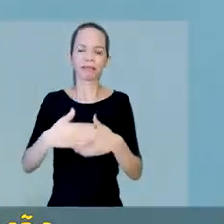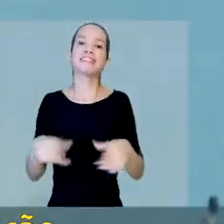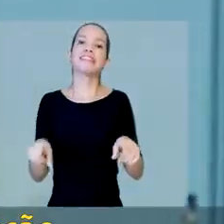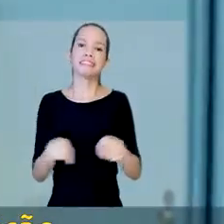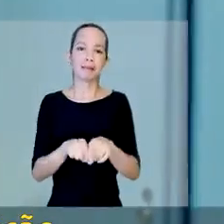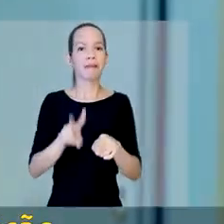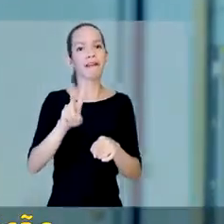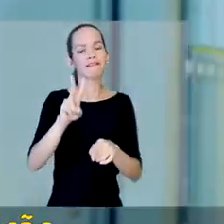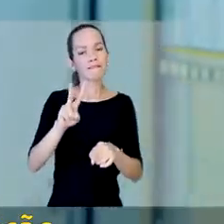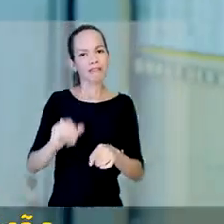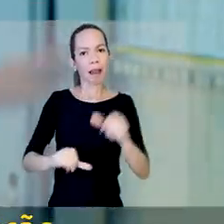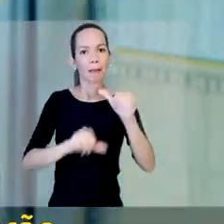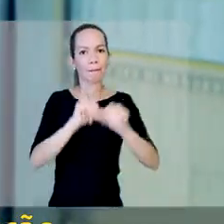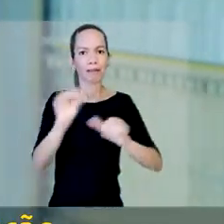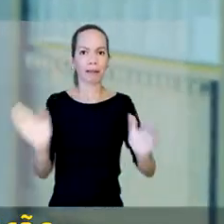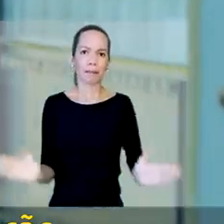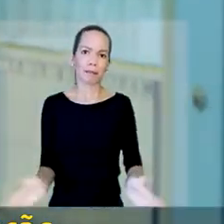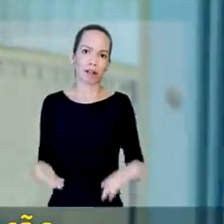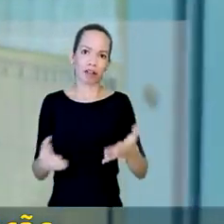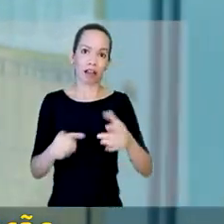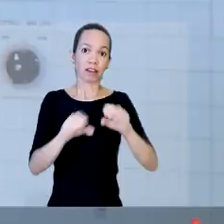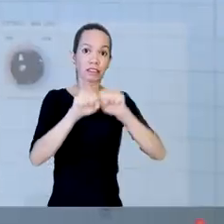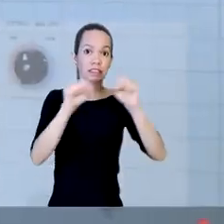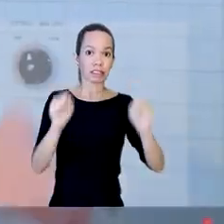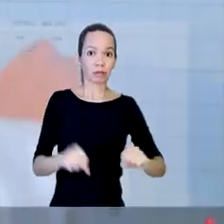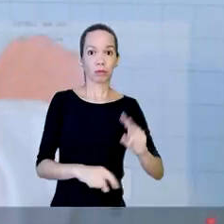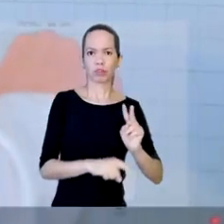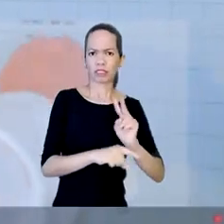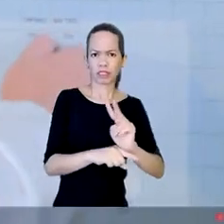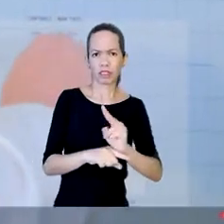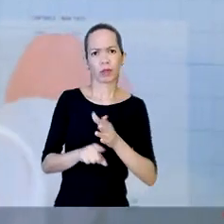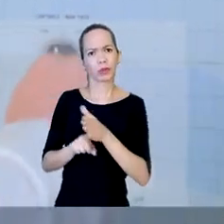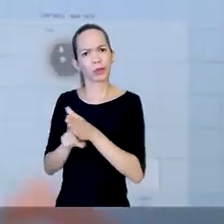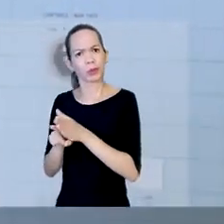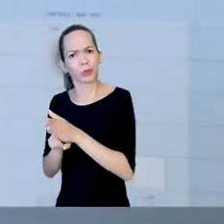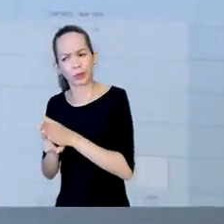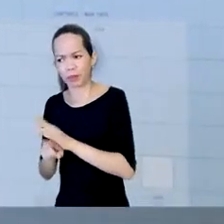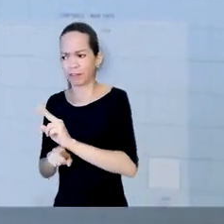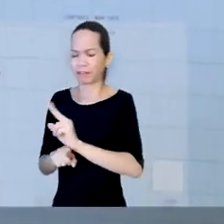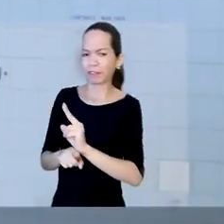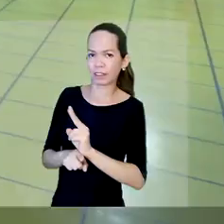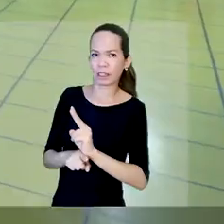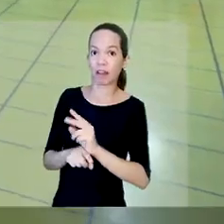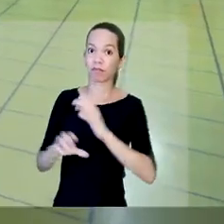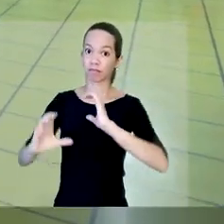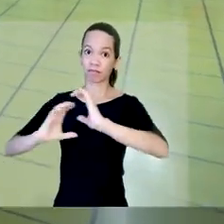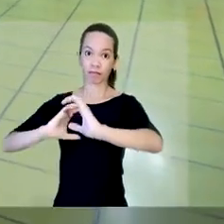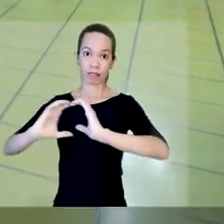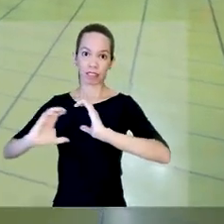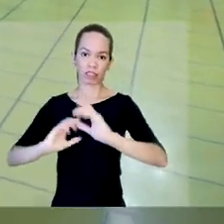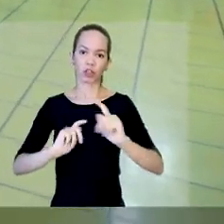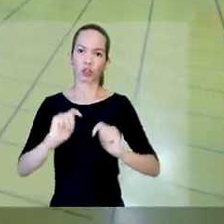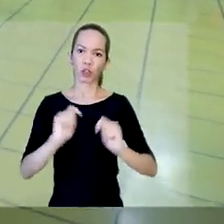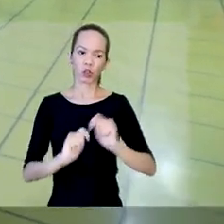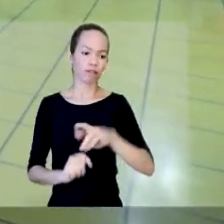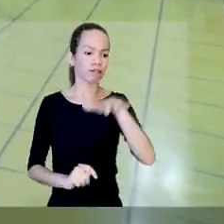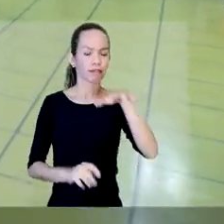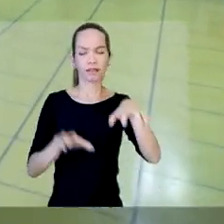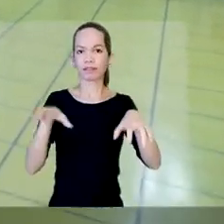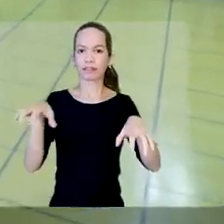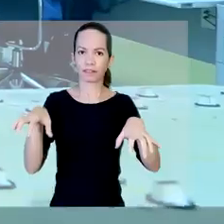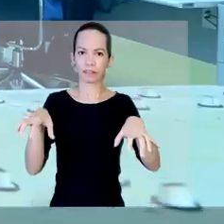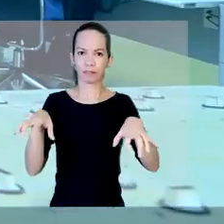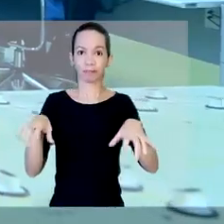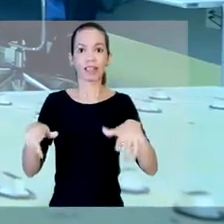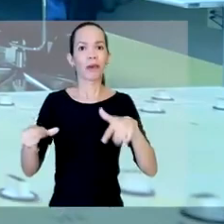Além da modernização dos sistemas de proteção, supervisão, telecomunicações e controle de ambos os